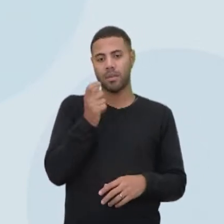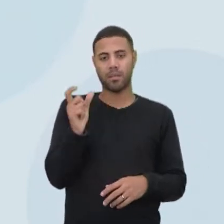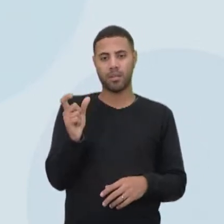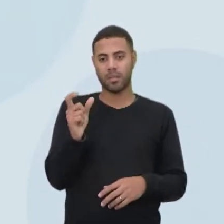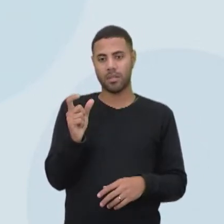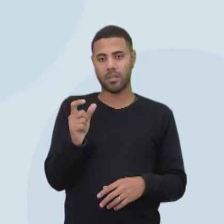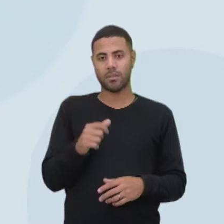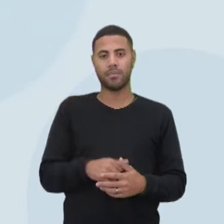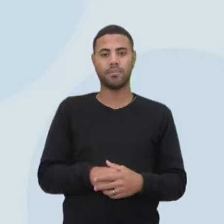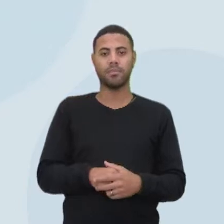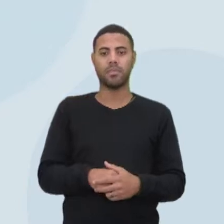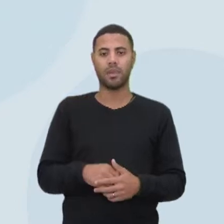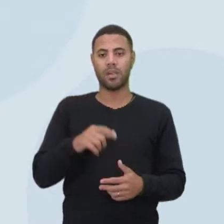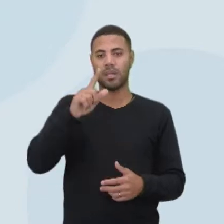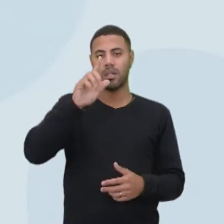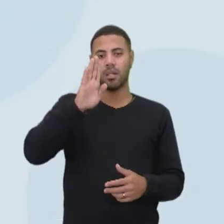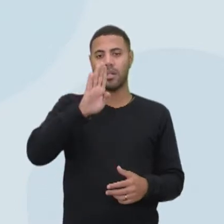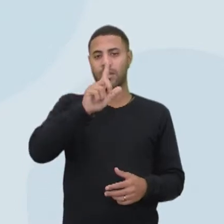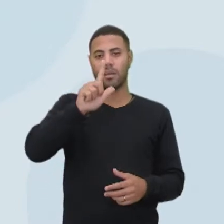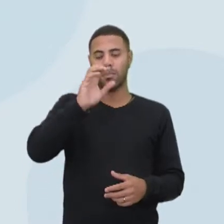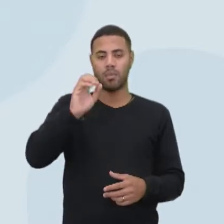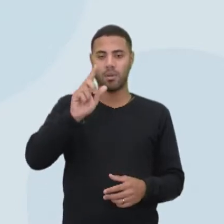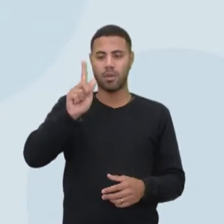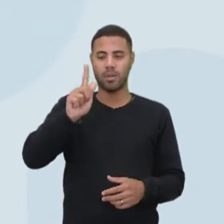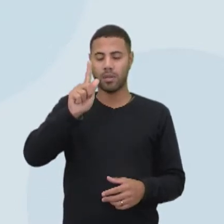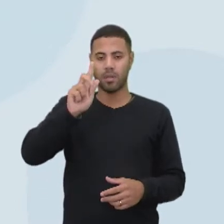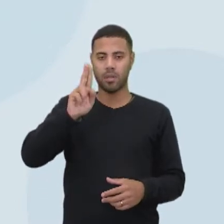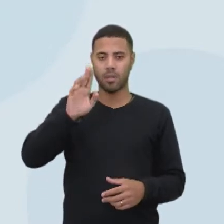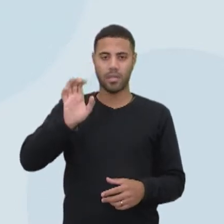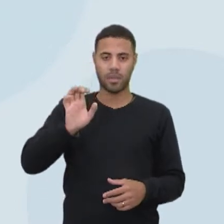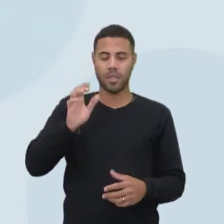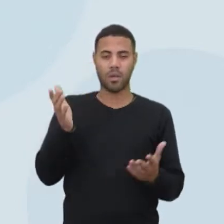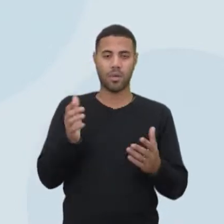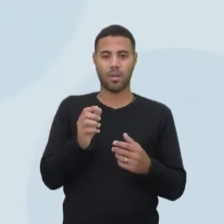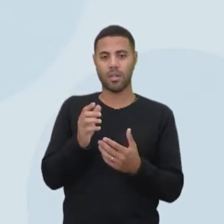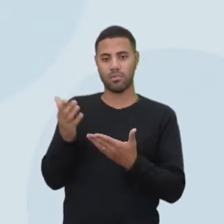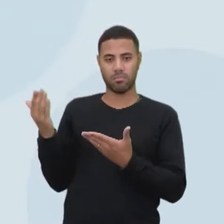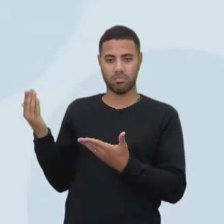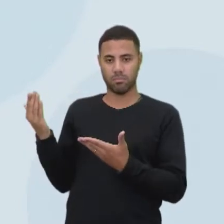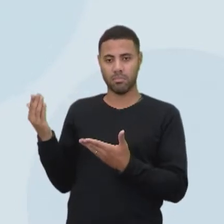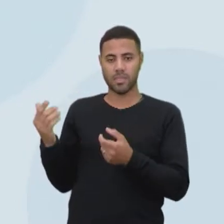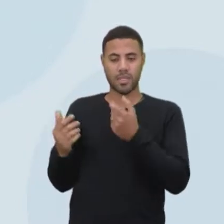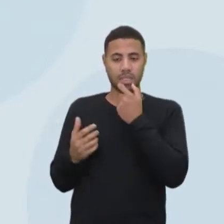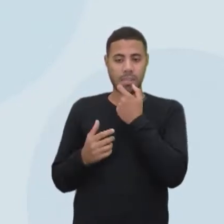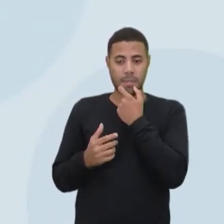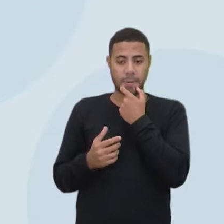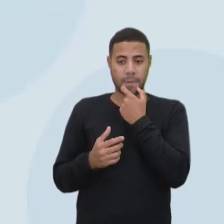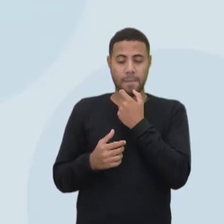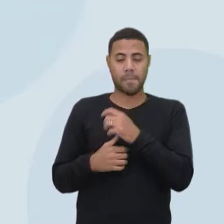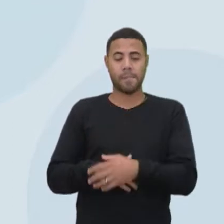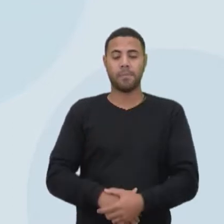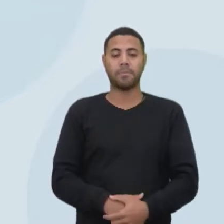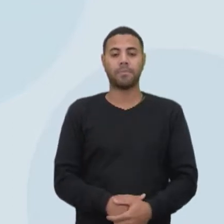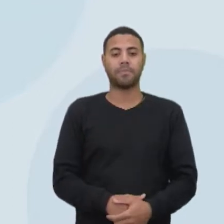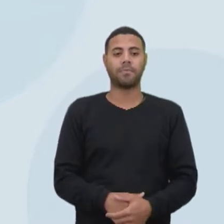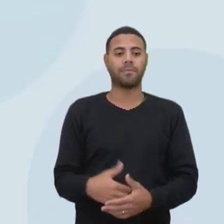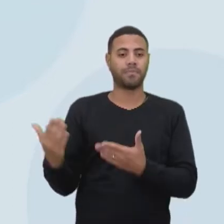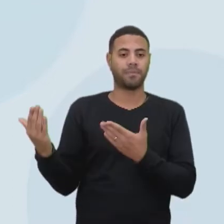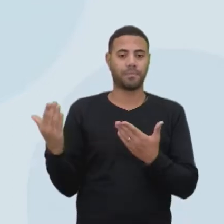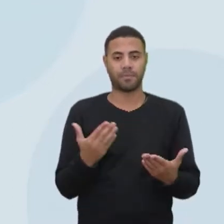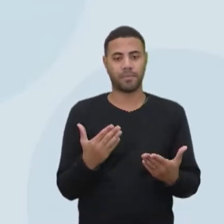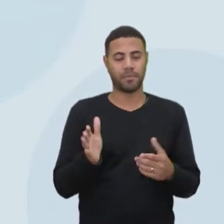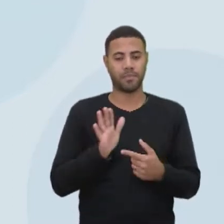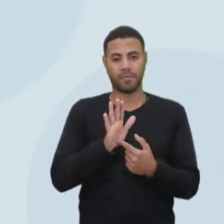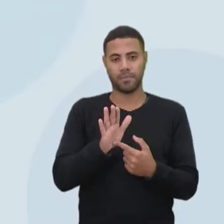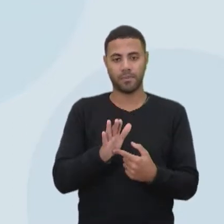final, né? O E, na verdade, né? E. Como... A gente não costuma ver assim, né? Já adaptou mesmo a palavra do inglês para nosso idioma.